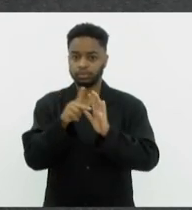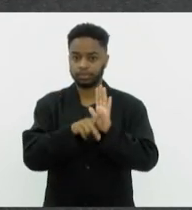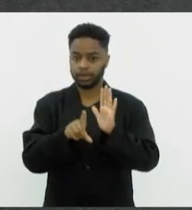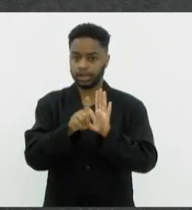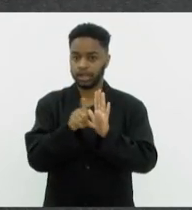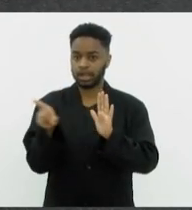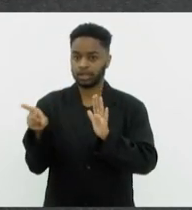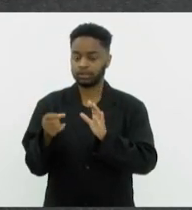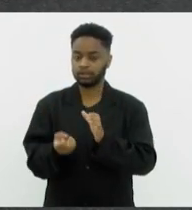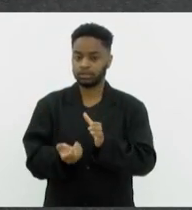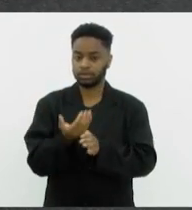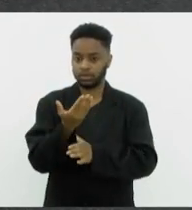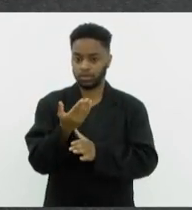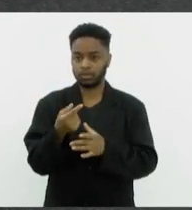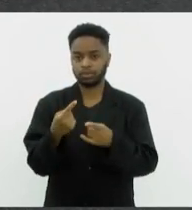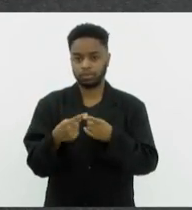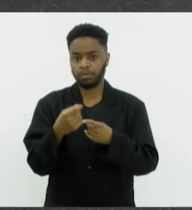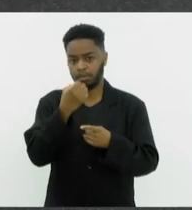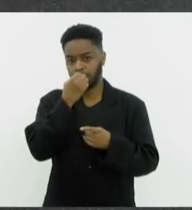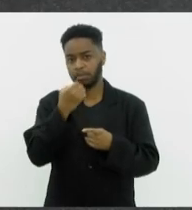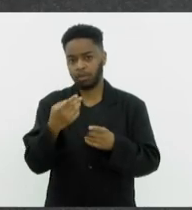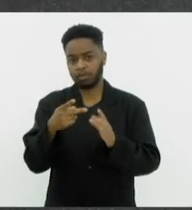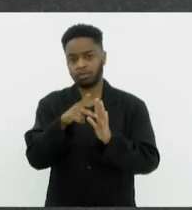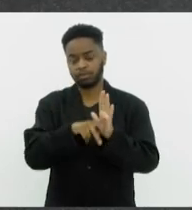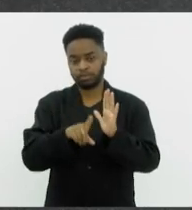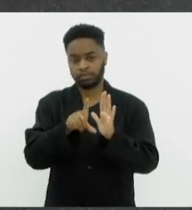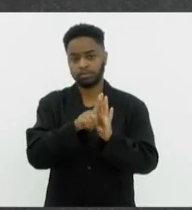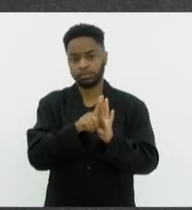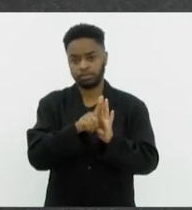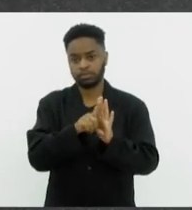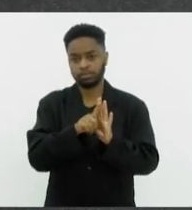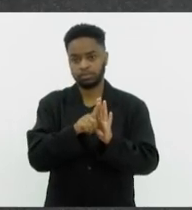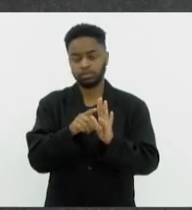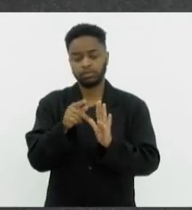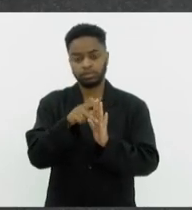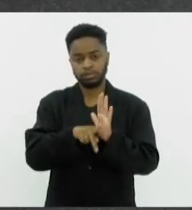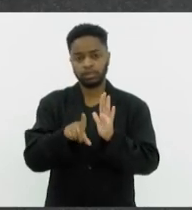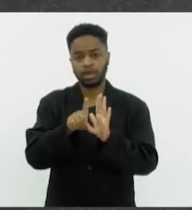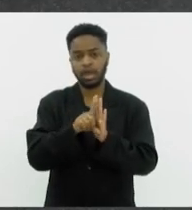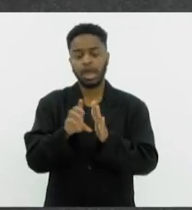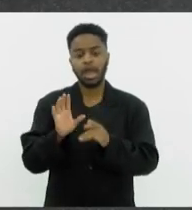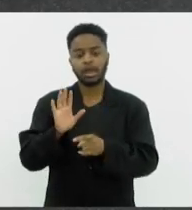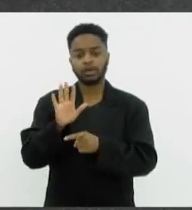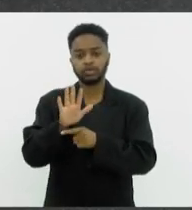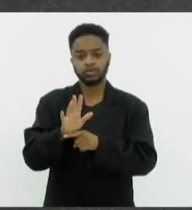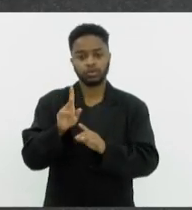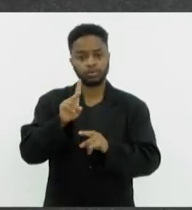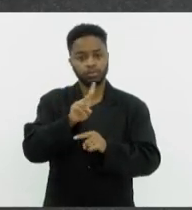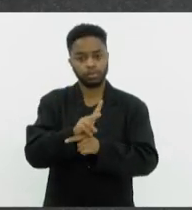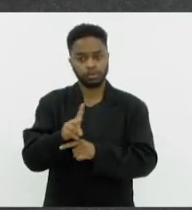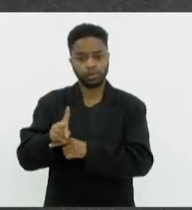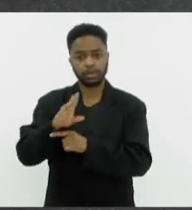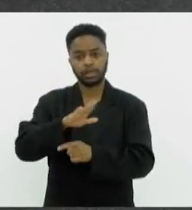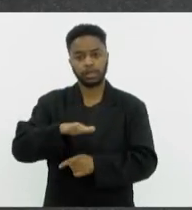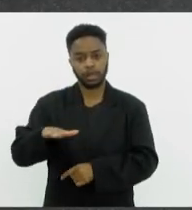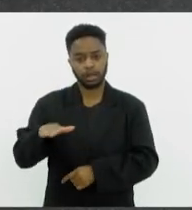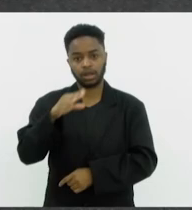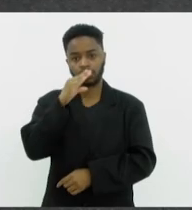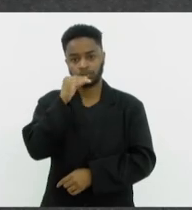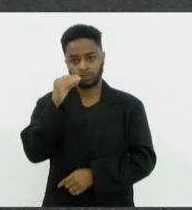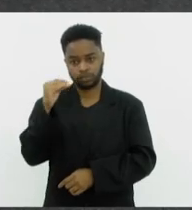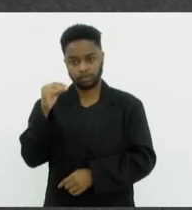está apresentando aqui. É um bom PL. É um PL que colabora na proteção da criança, do